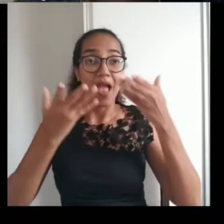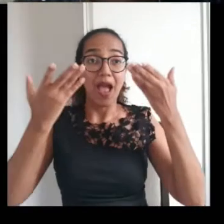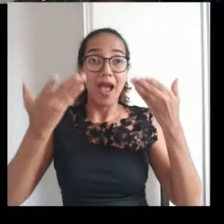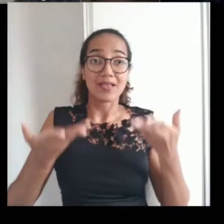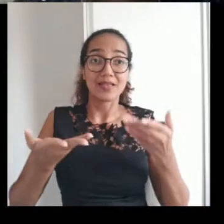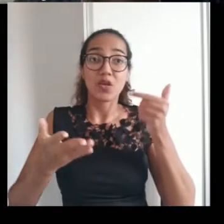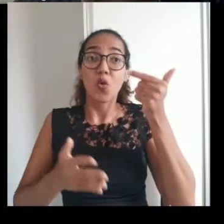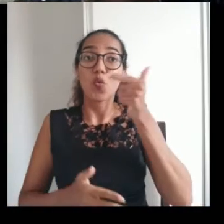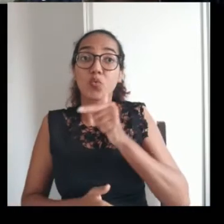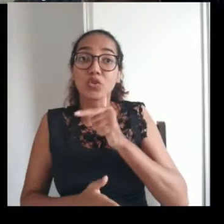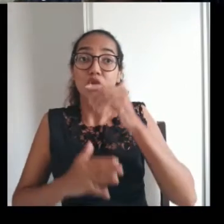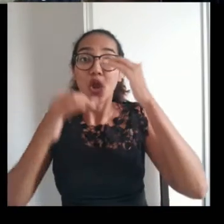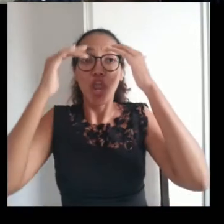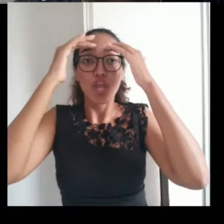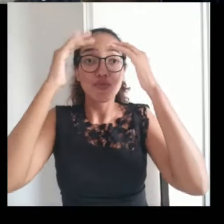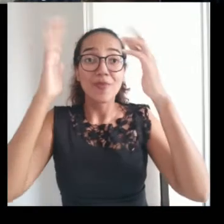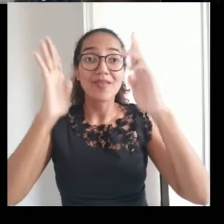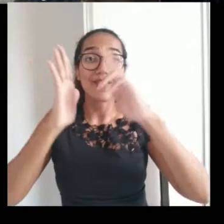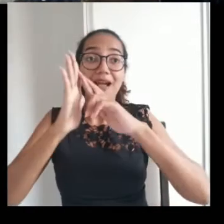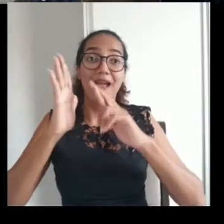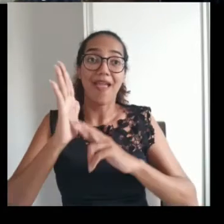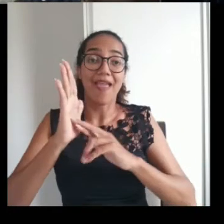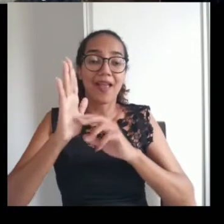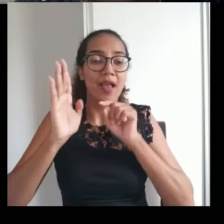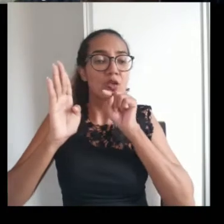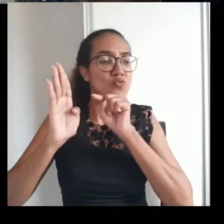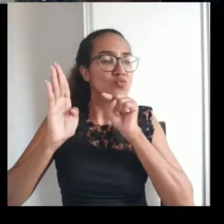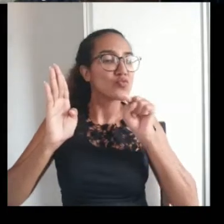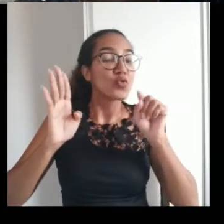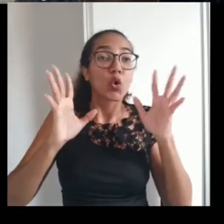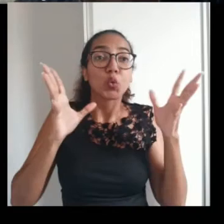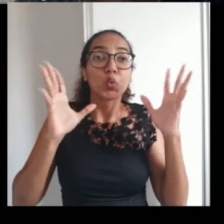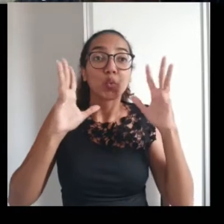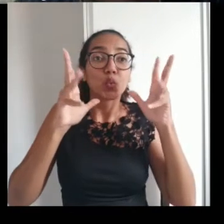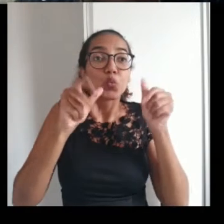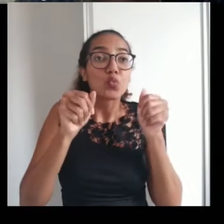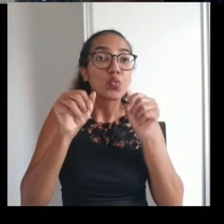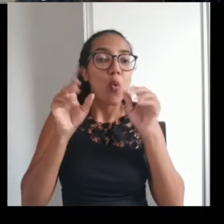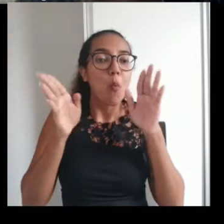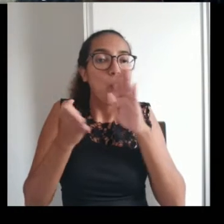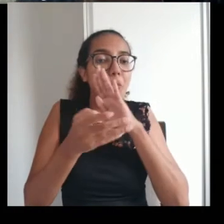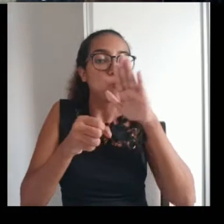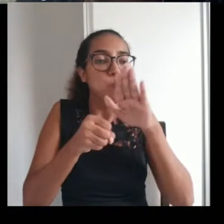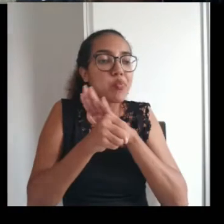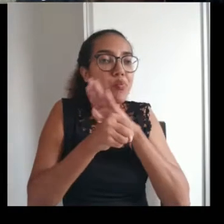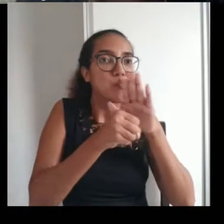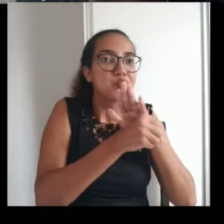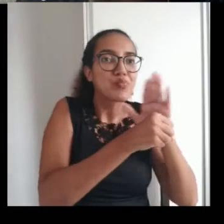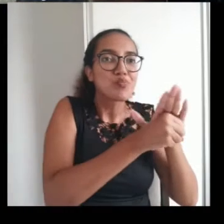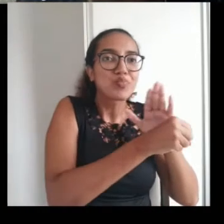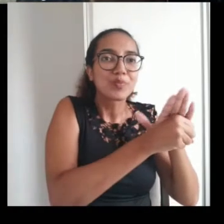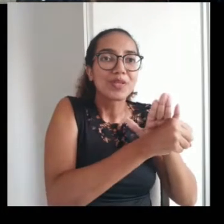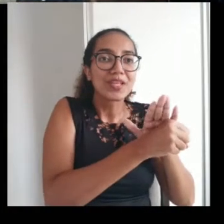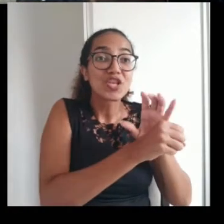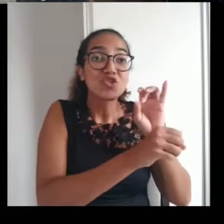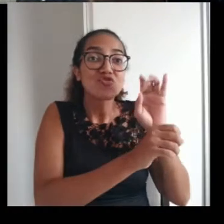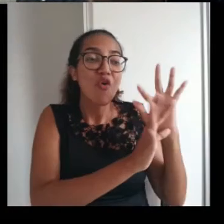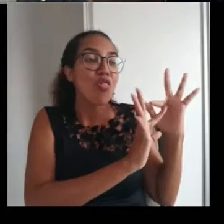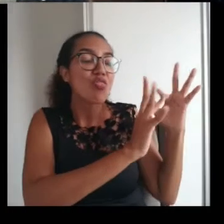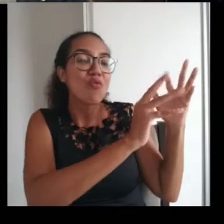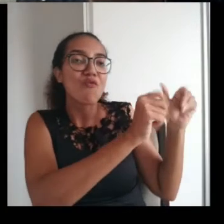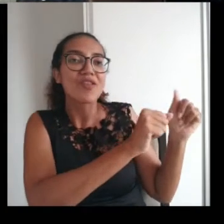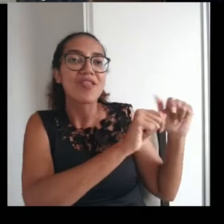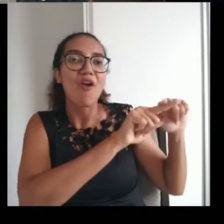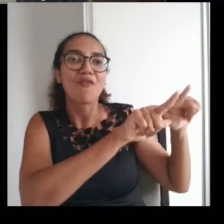aquela regra que eu disse, de ficar tudo preenchido e daqui para cá fica tudo vazio. Certo? Sem precisar percorrer o